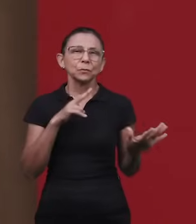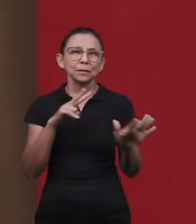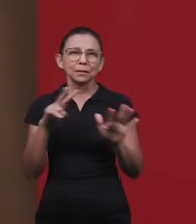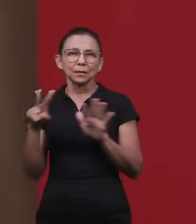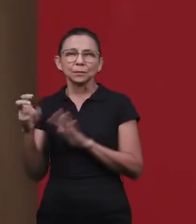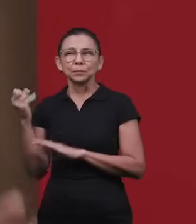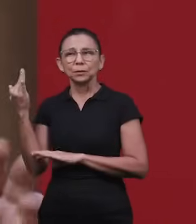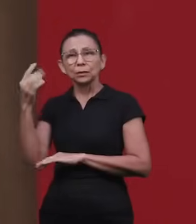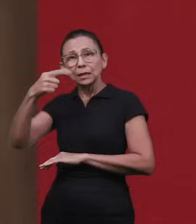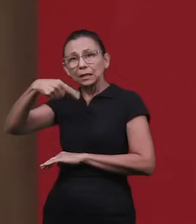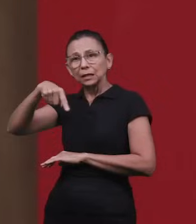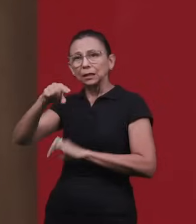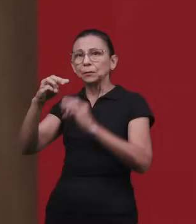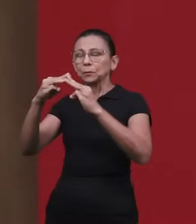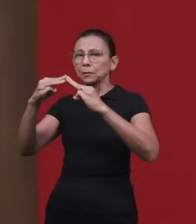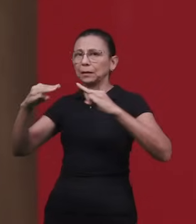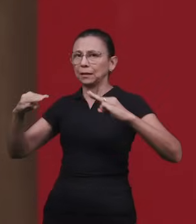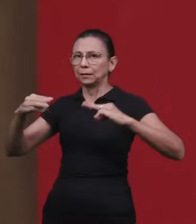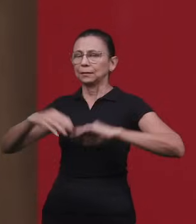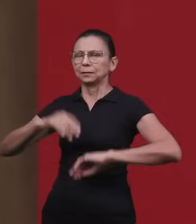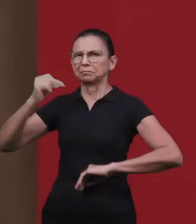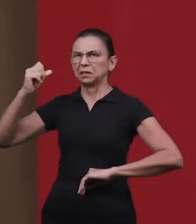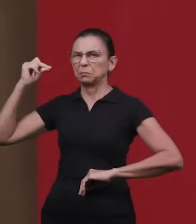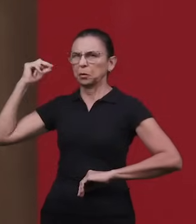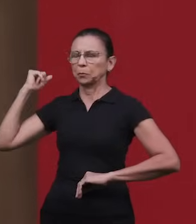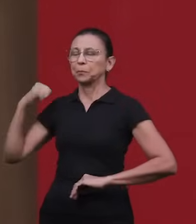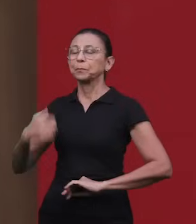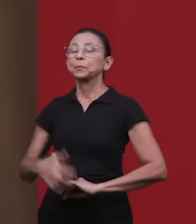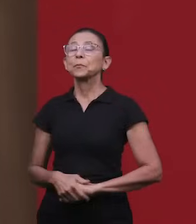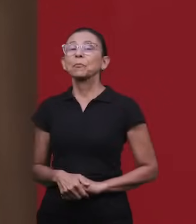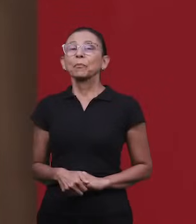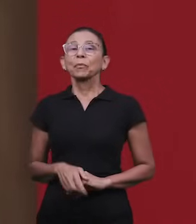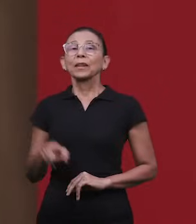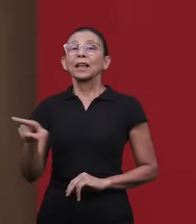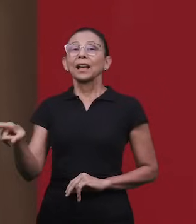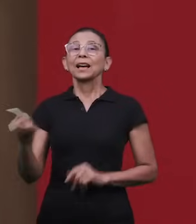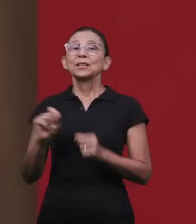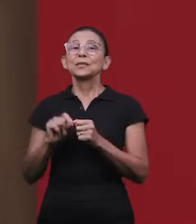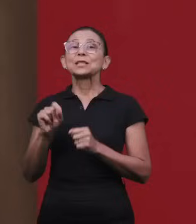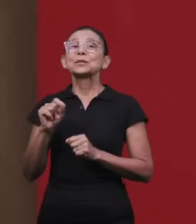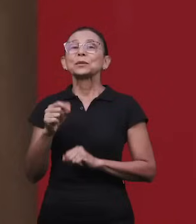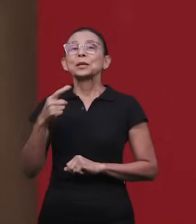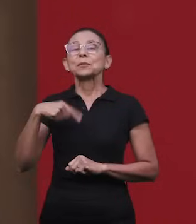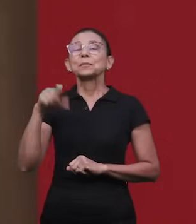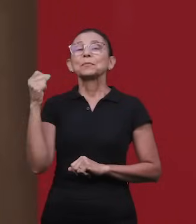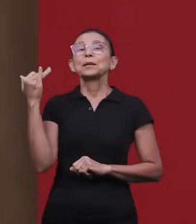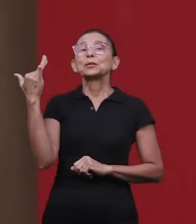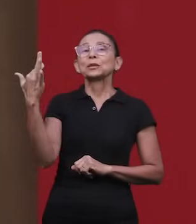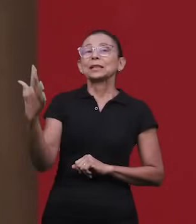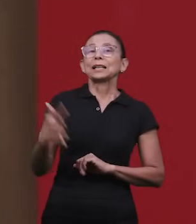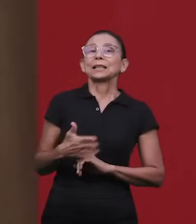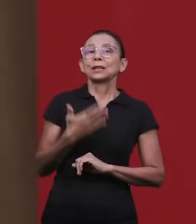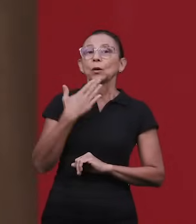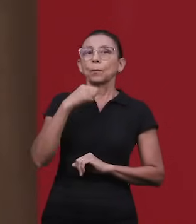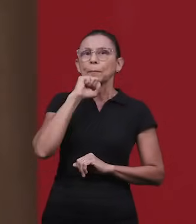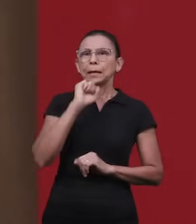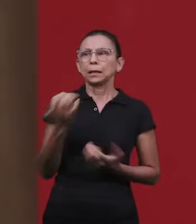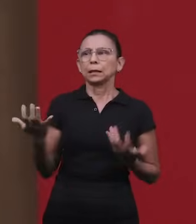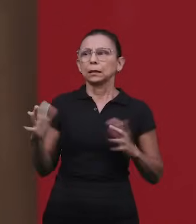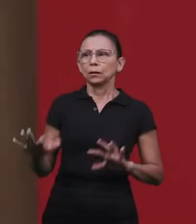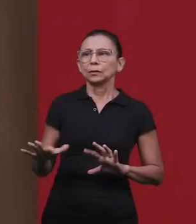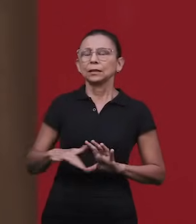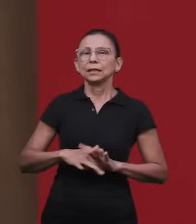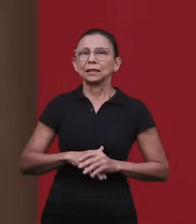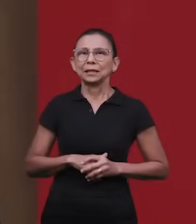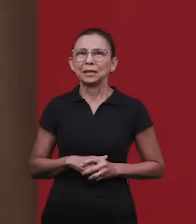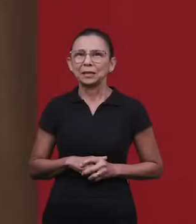já tem bastante tempo, eu era novo ainda. Aí como é que ele fazia para ele de madrugada? O pai dele não queria que ele fosse. Aí ele foi, amarrou um barbante